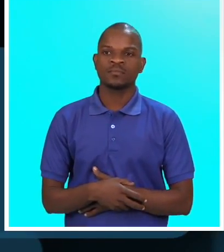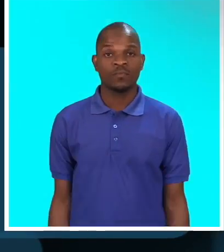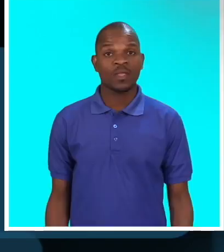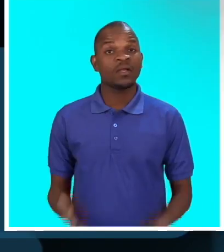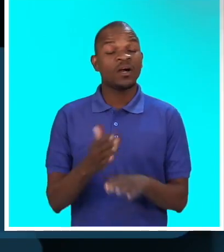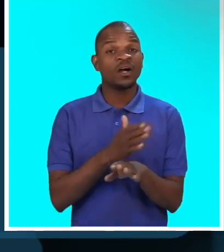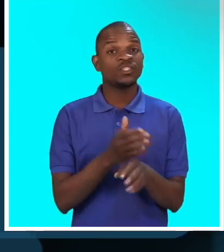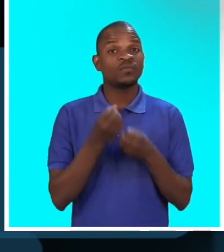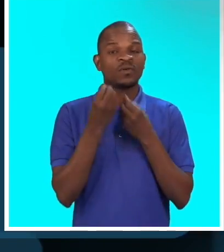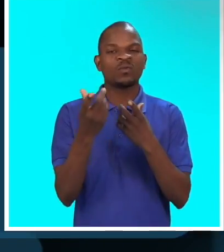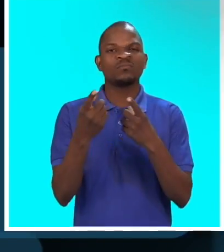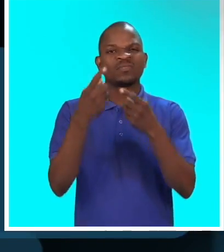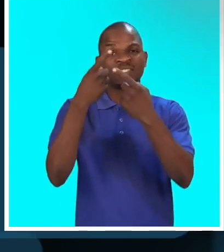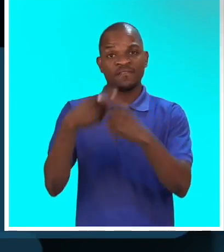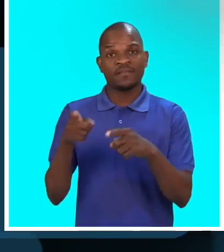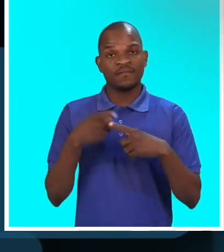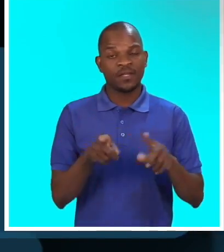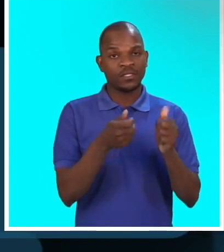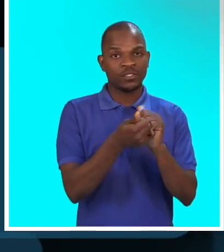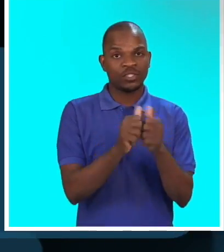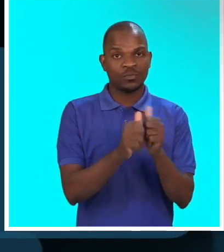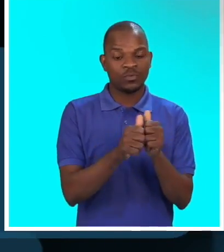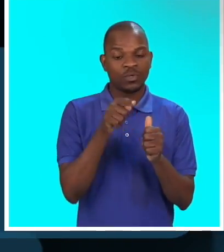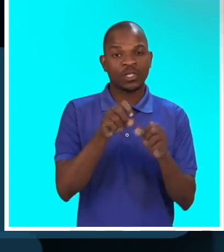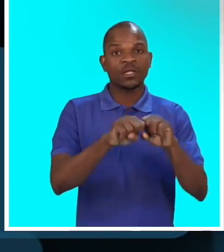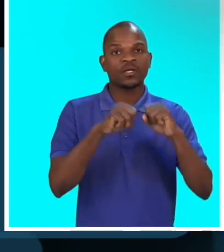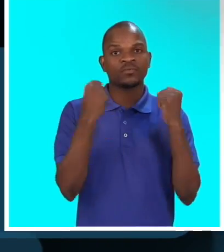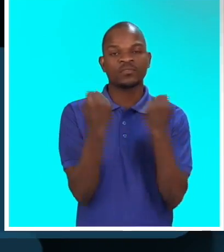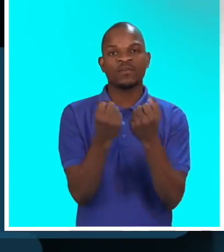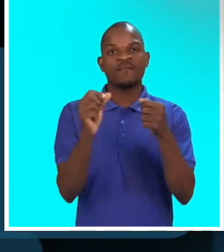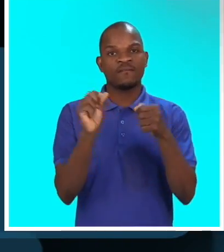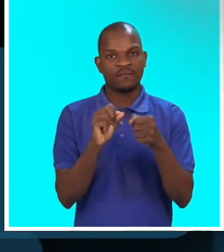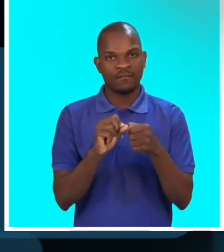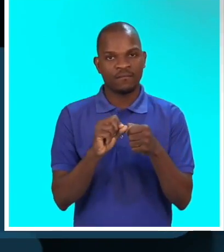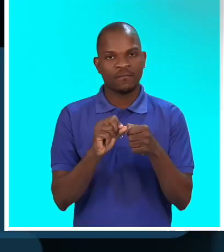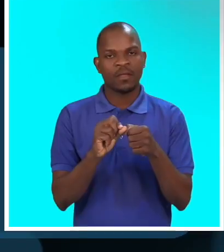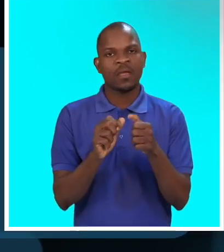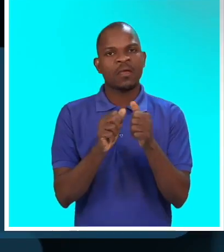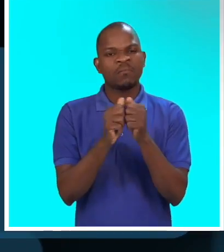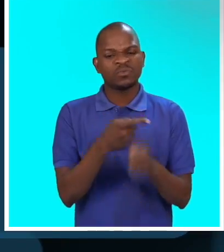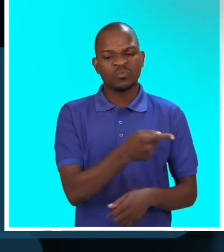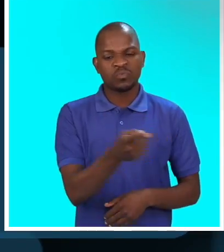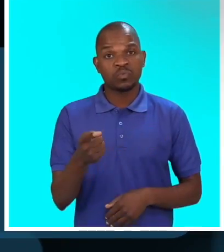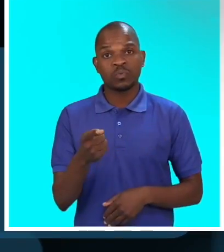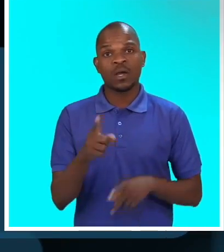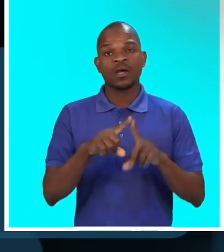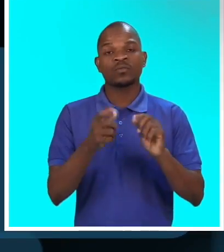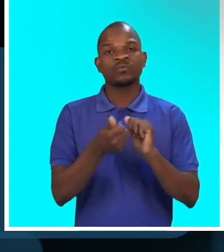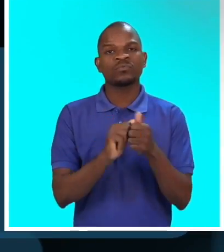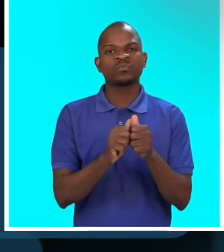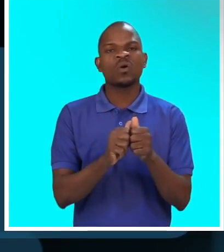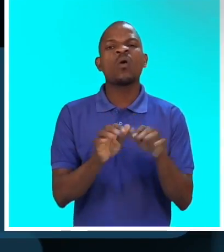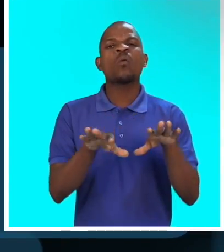uso. Falou aqui de várias modalidades que a Associação está a implementar. Nestas modalidades,